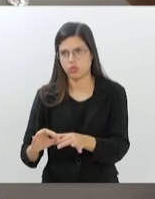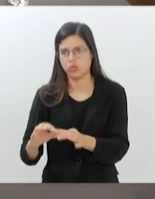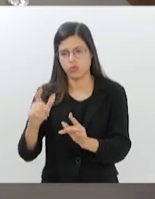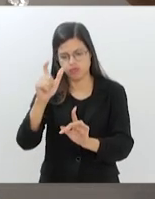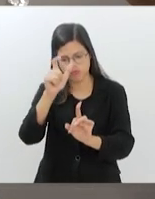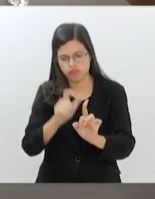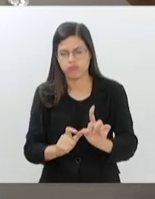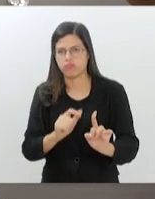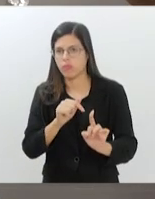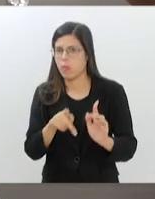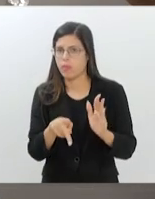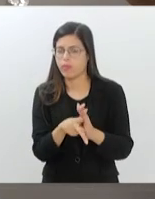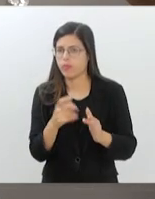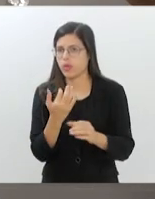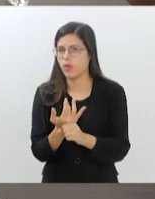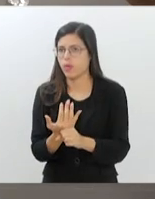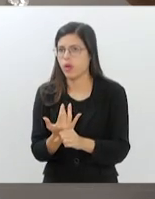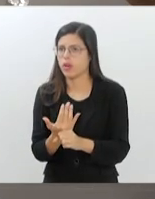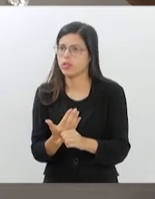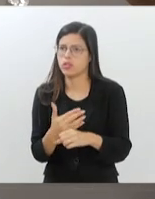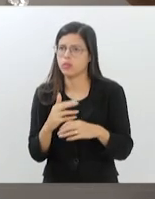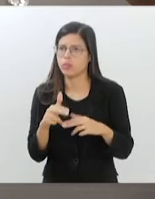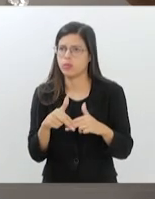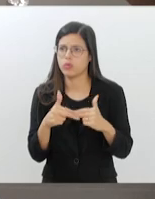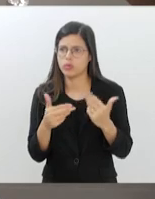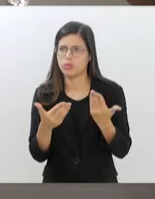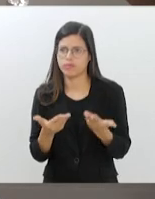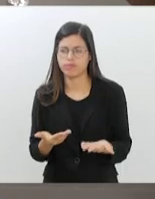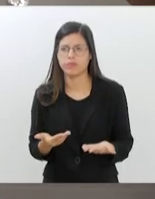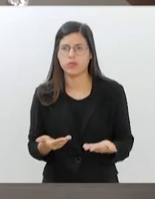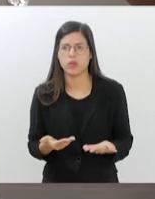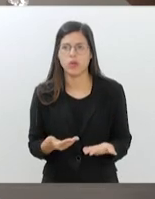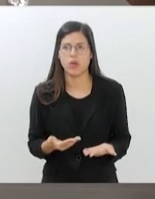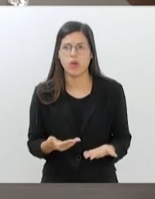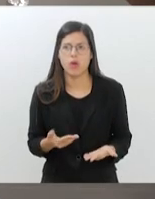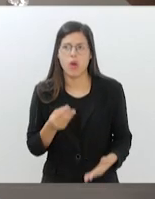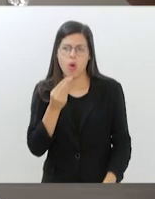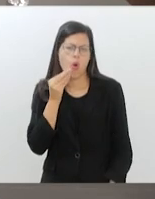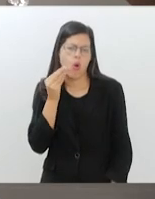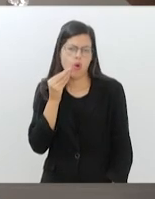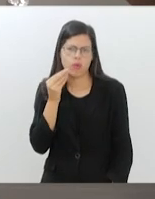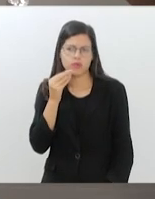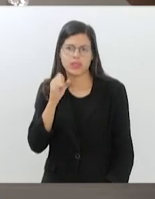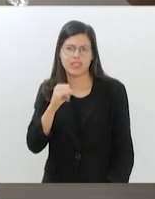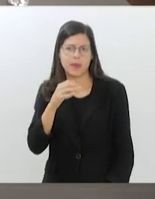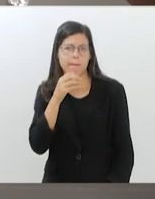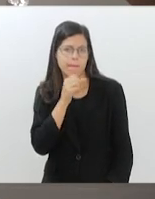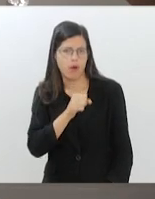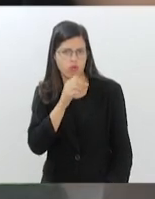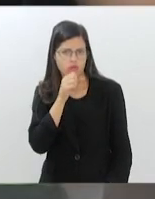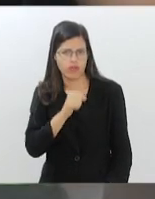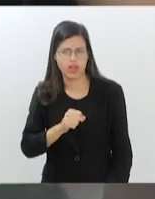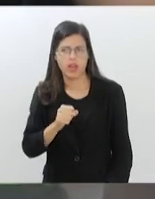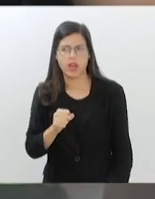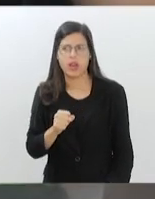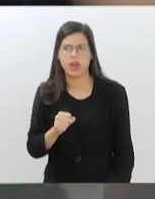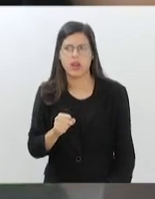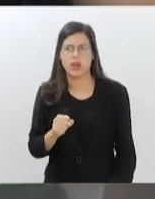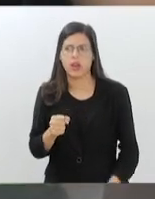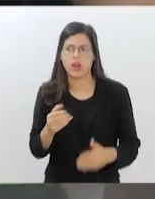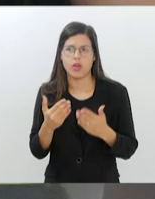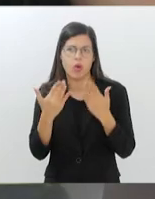propositura óbvio que eu não sou inocente que evidentemente se fosse o Paulo Freire com os mesmos predicados eu não